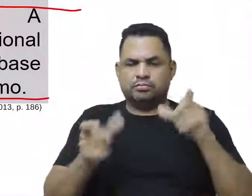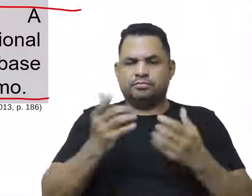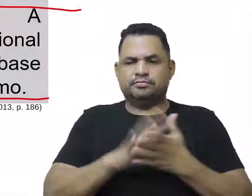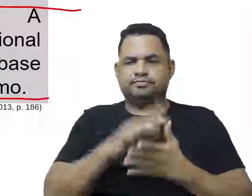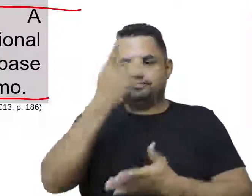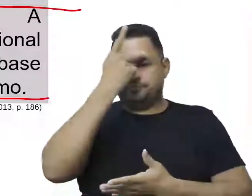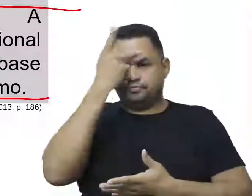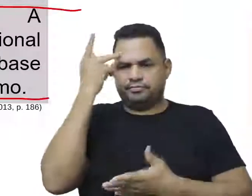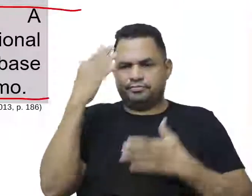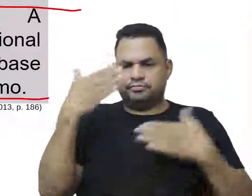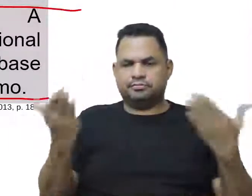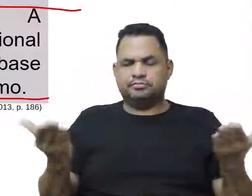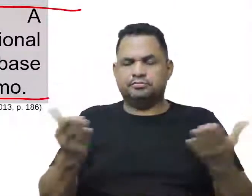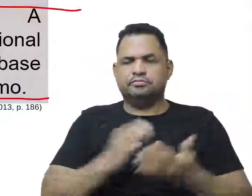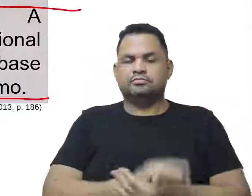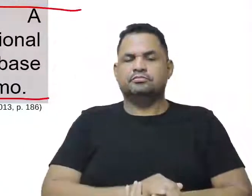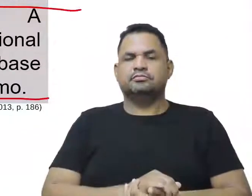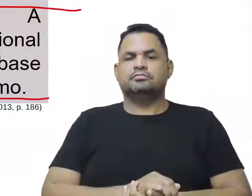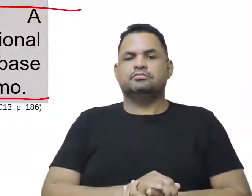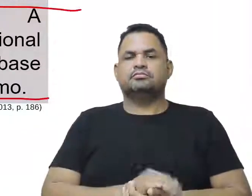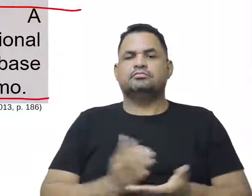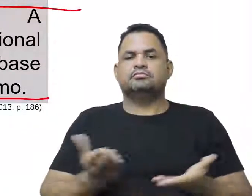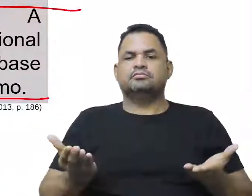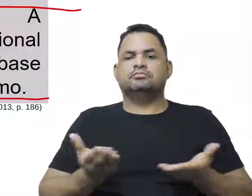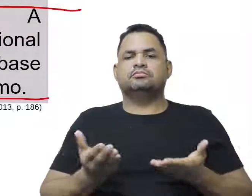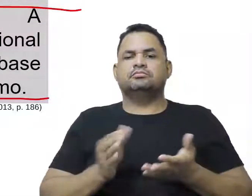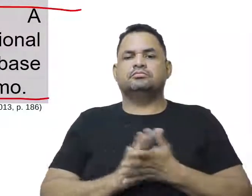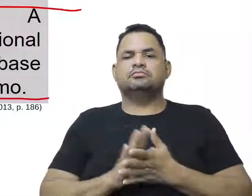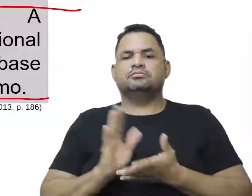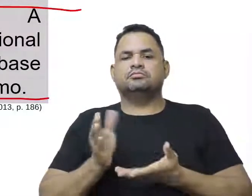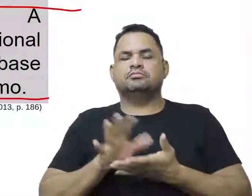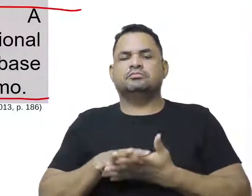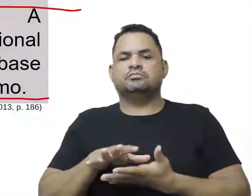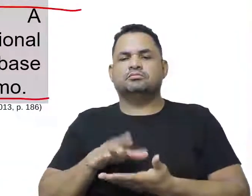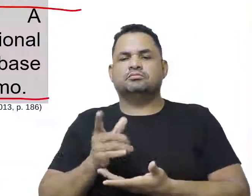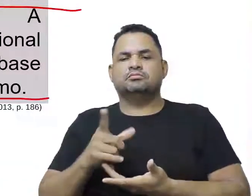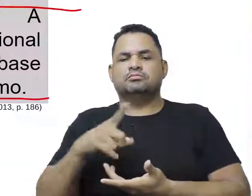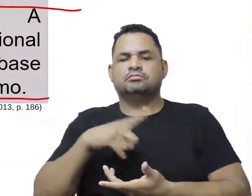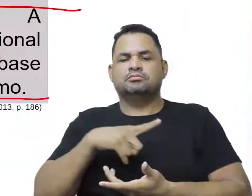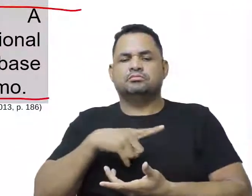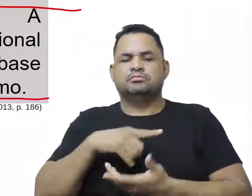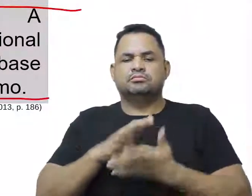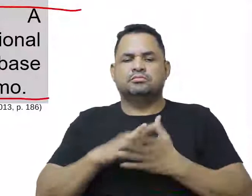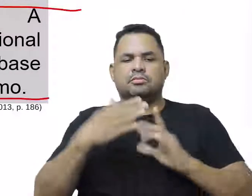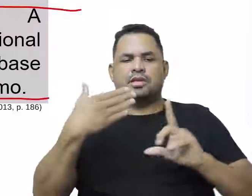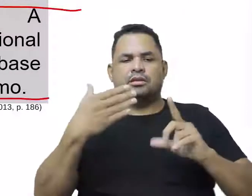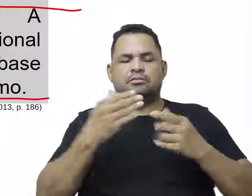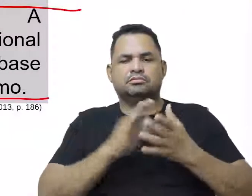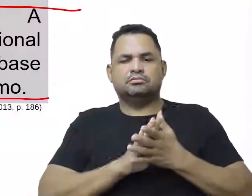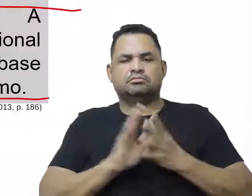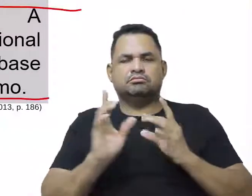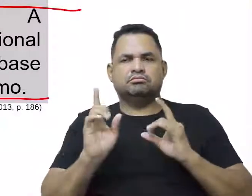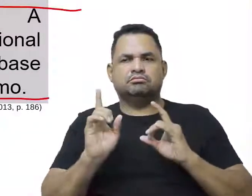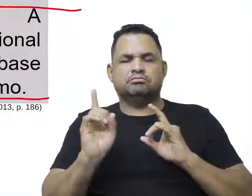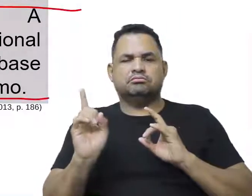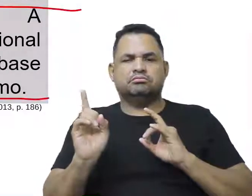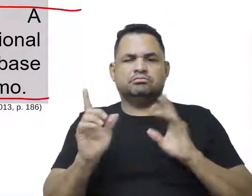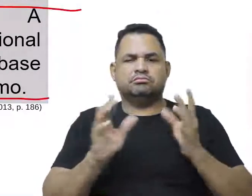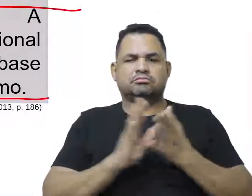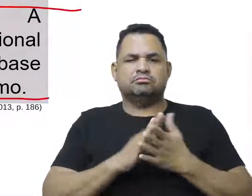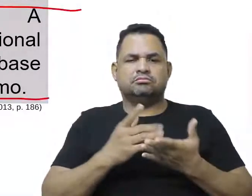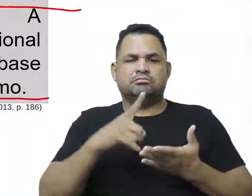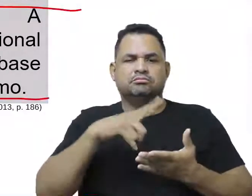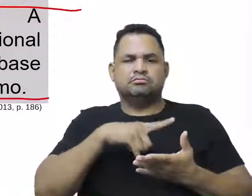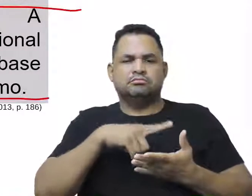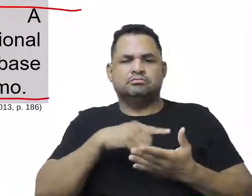com as outras pessoas né hoje a gente cada vez mais cercado pelas telas né cada vez mais